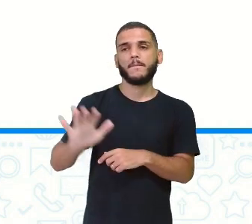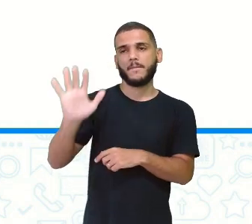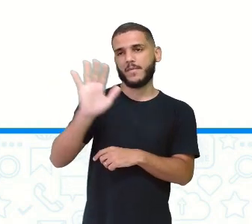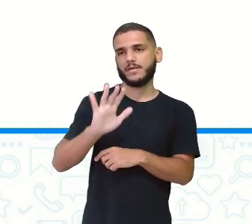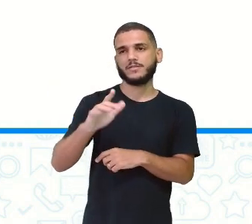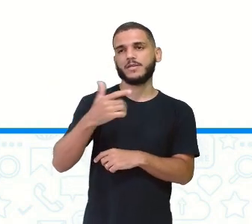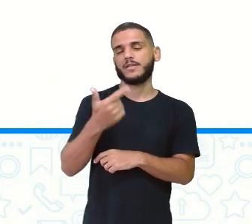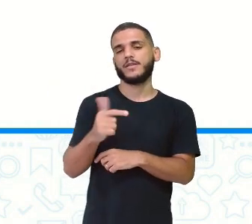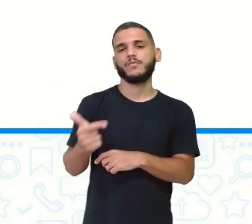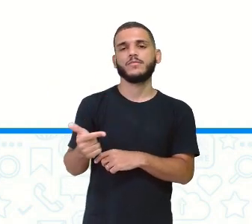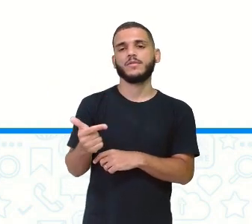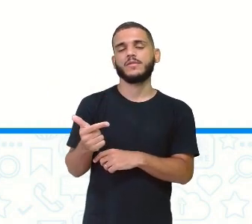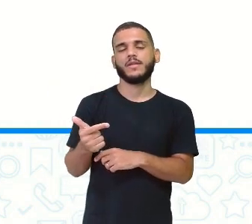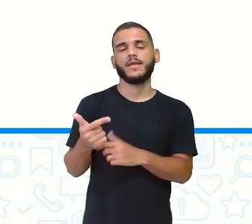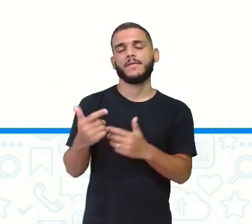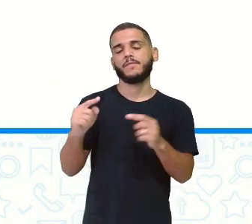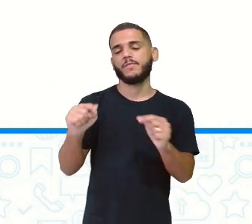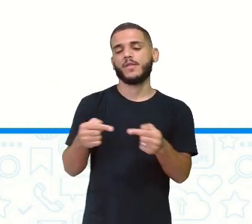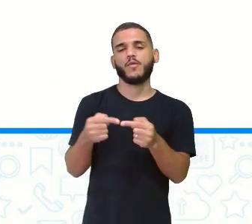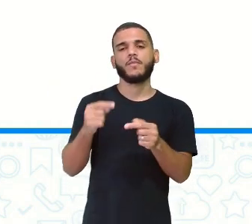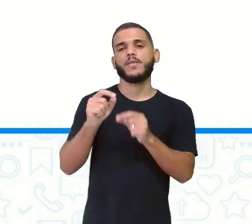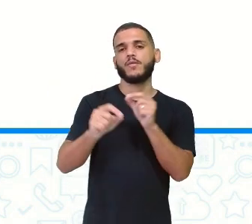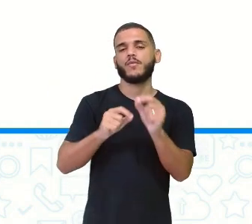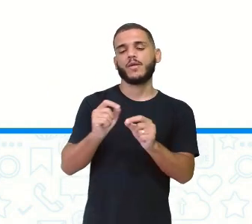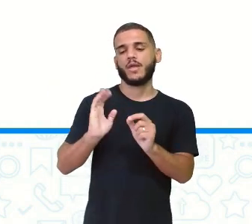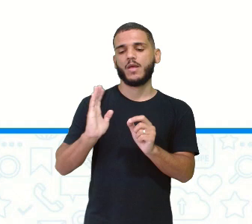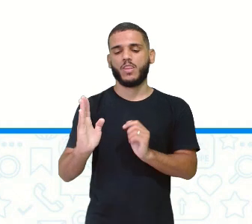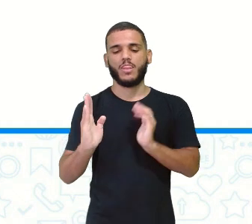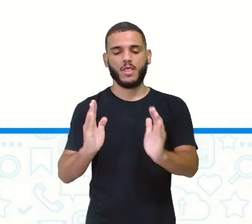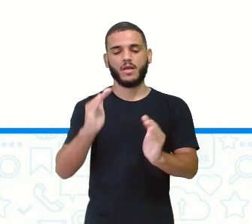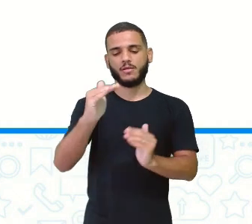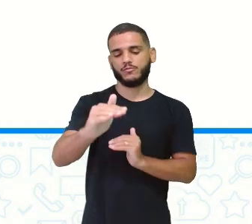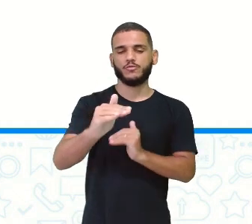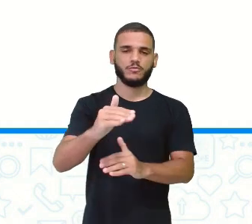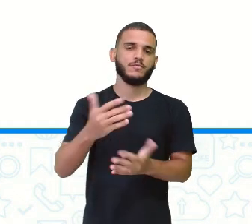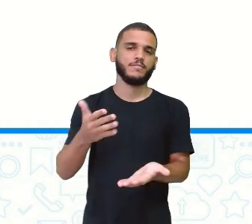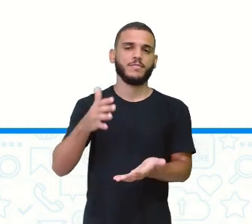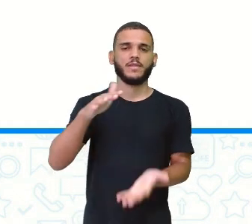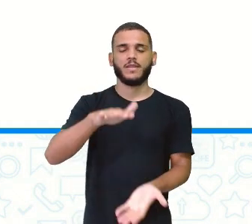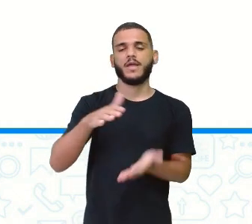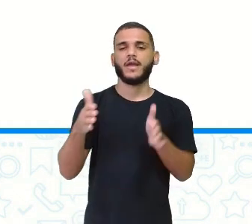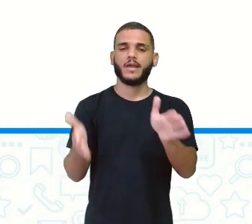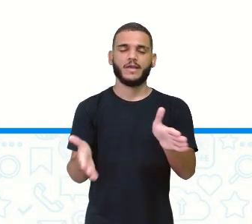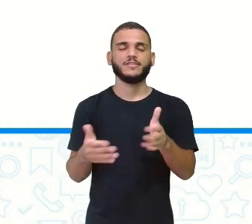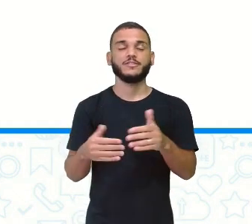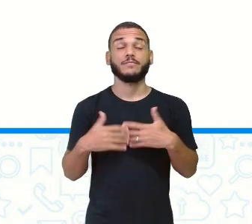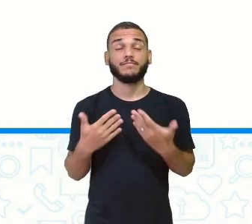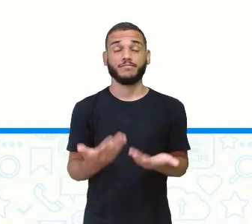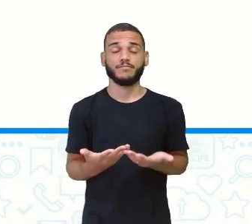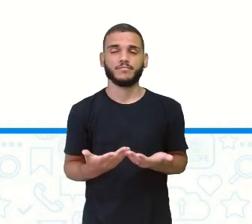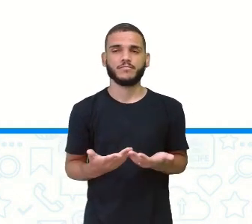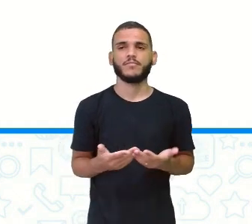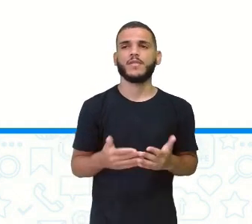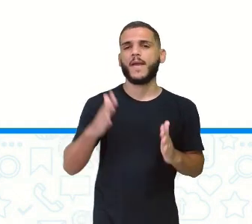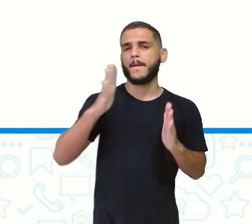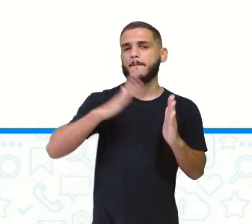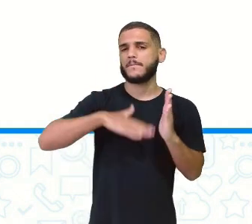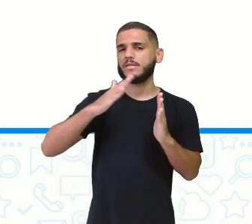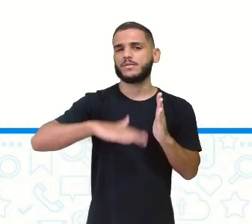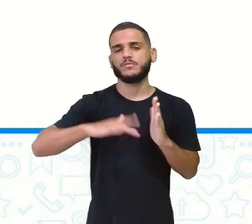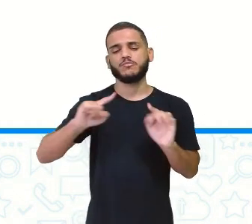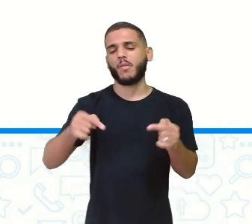número 1, 2, 3, 4, 5, 6 ou 7? Qual é a pintura que